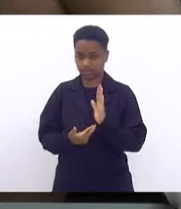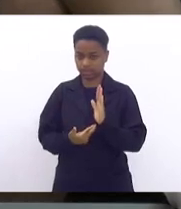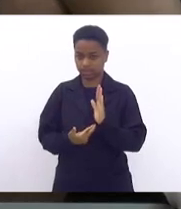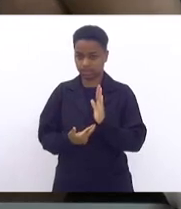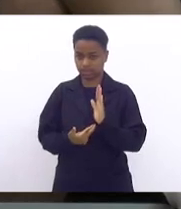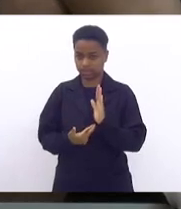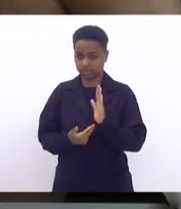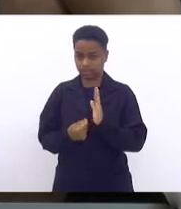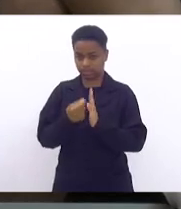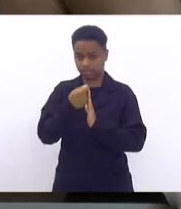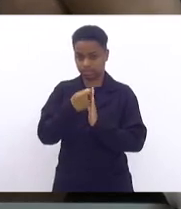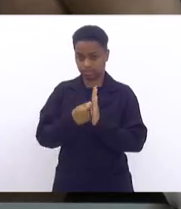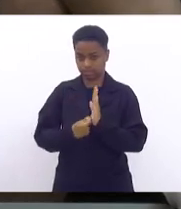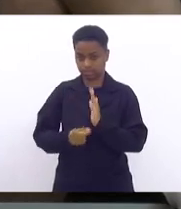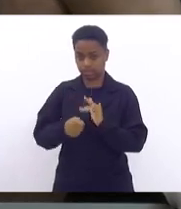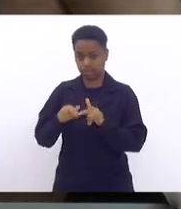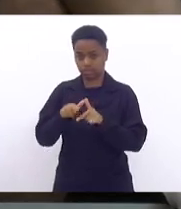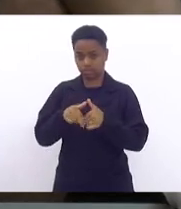produziu fruto de audiência,